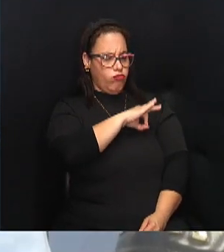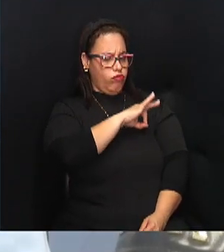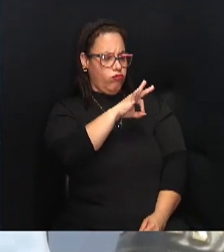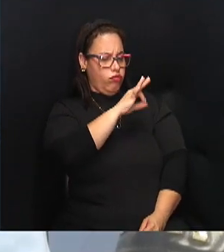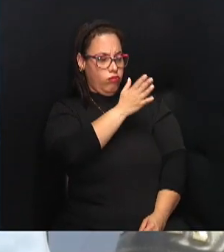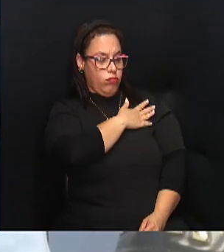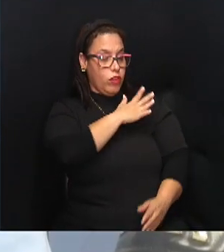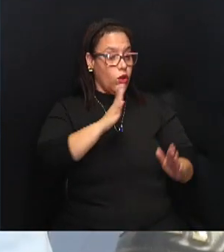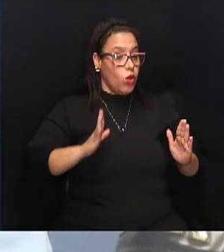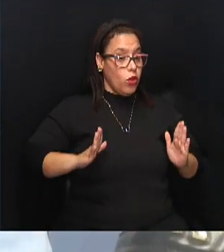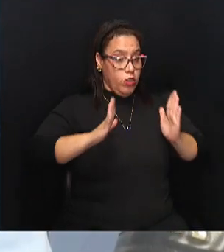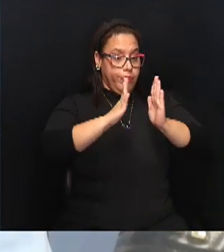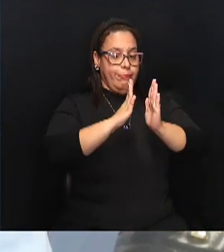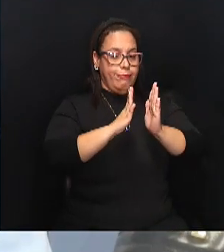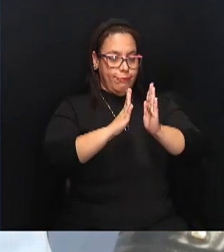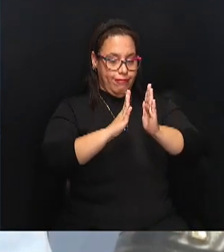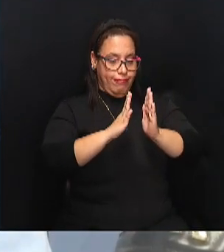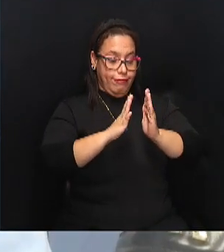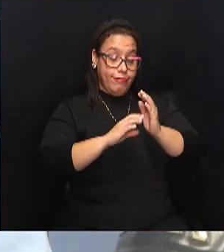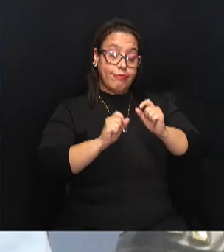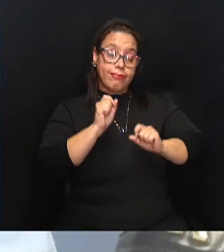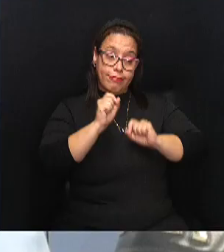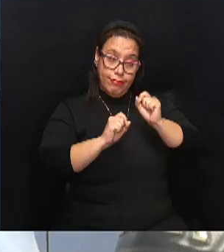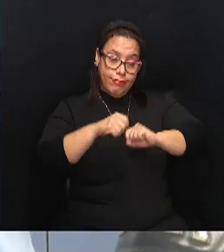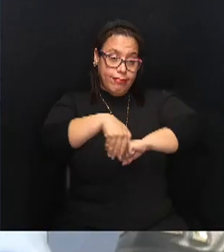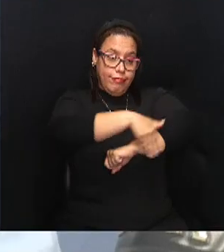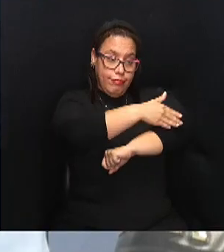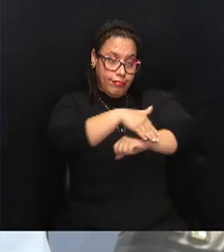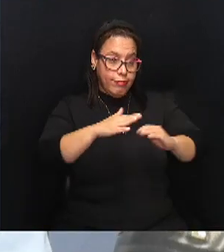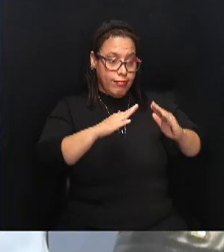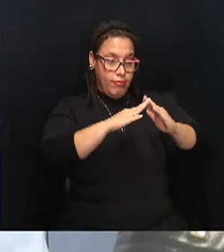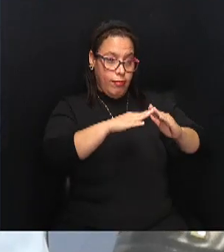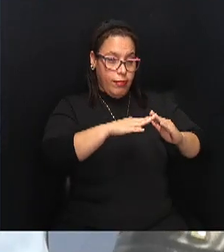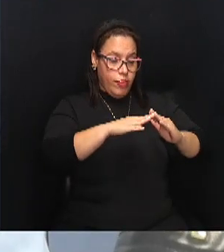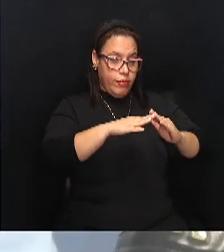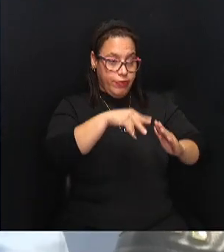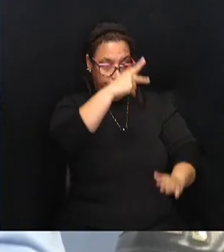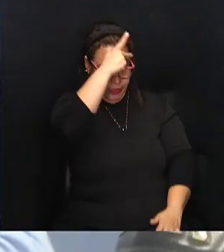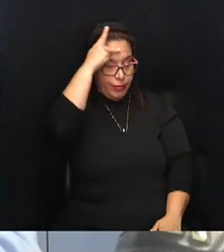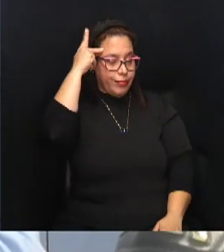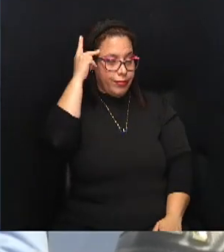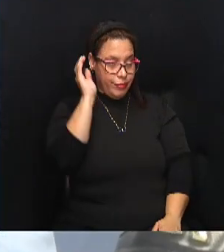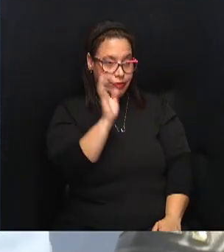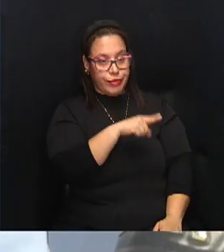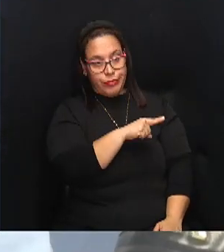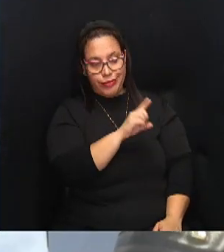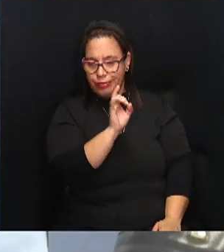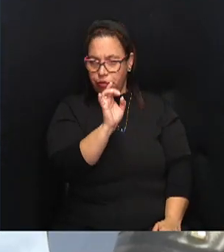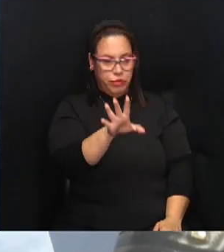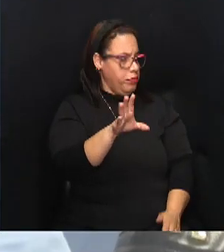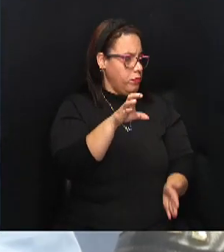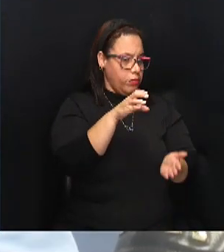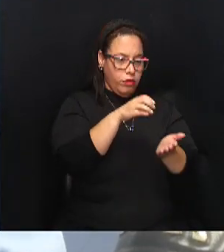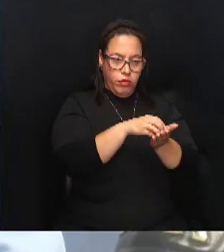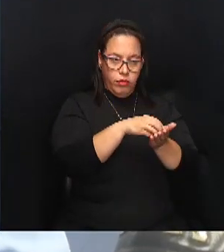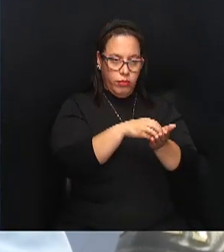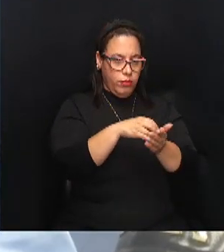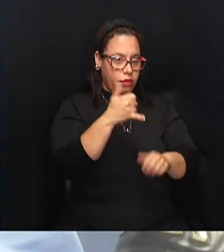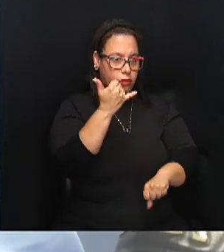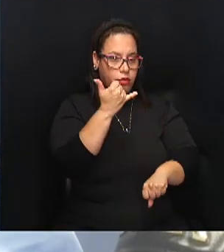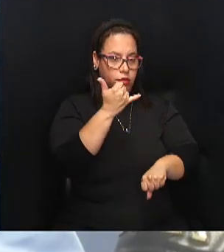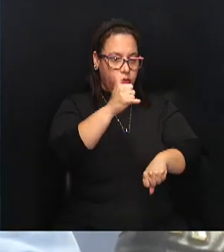ser o enfrentamento à situação de rua das pessoas, as pessoas que estão nas ruas, e não só no centro, porque tem muito